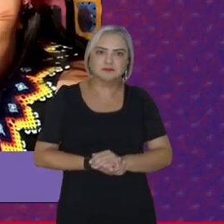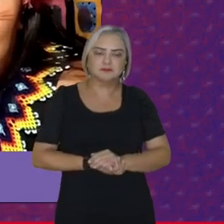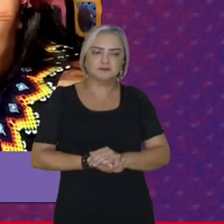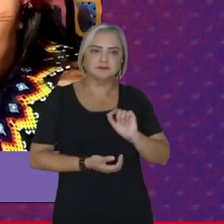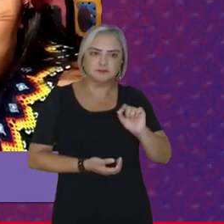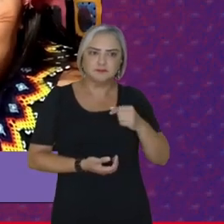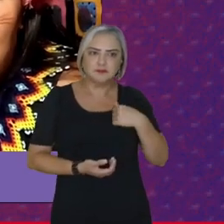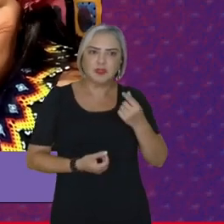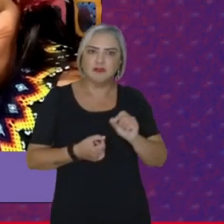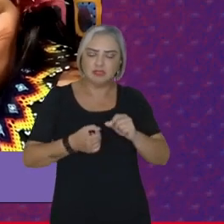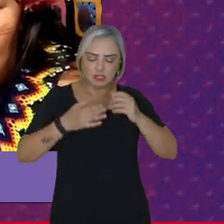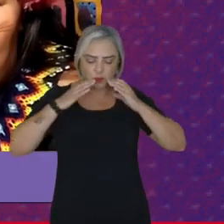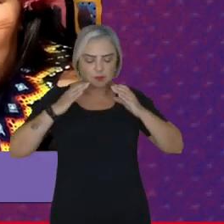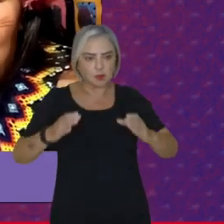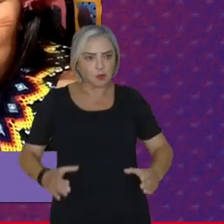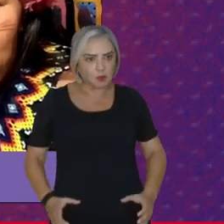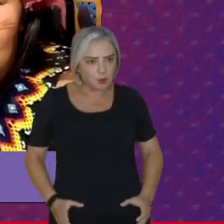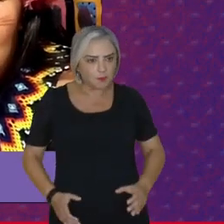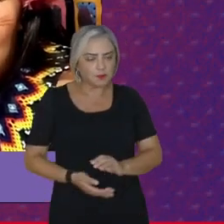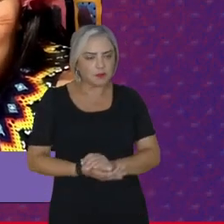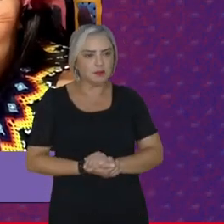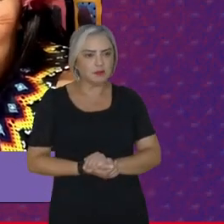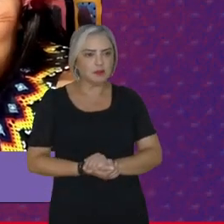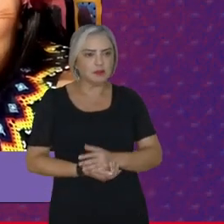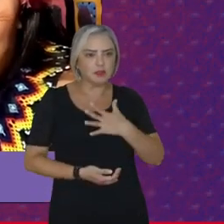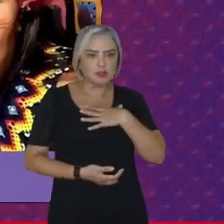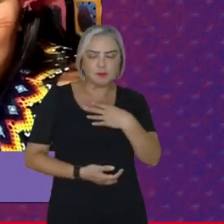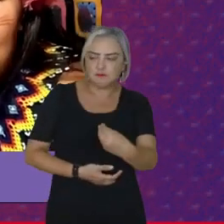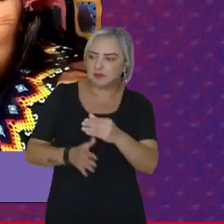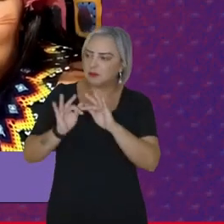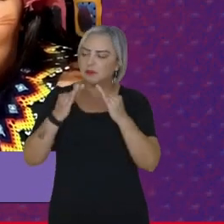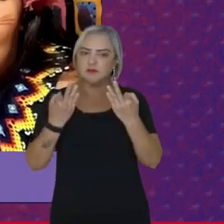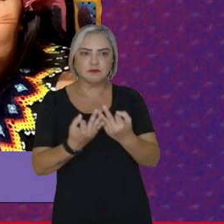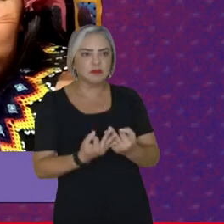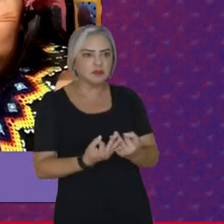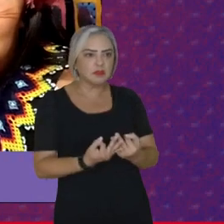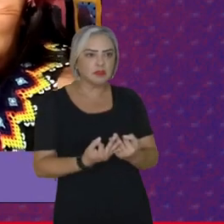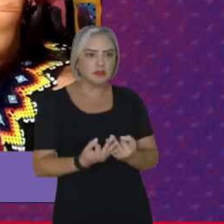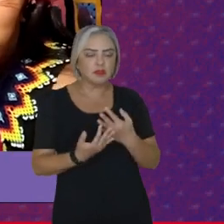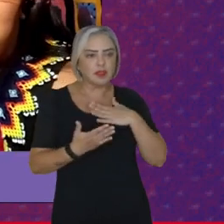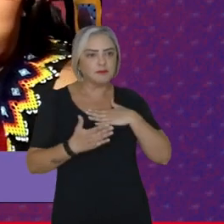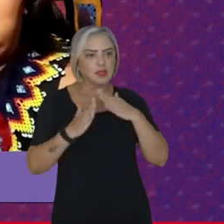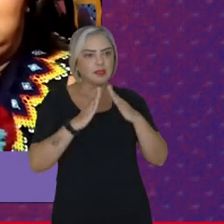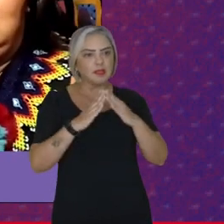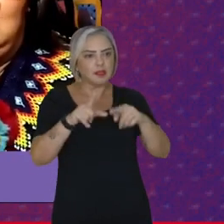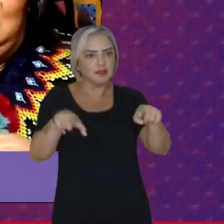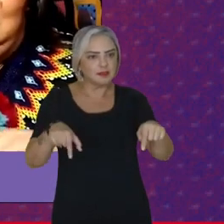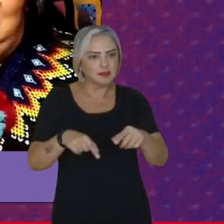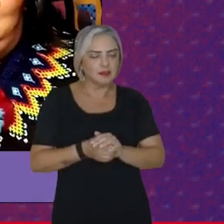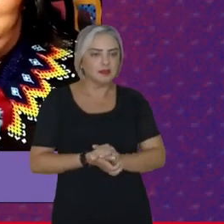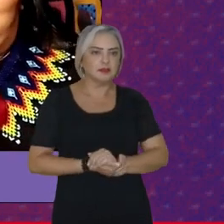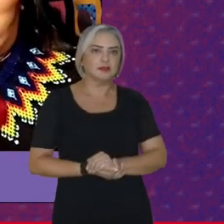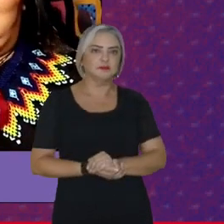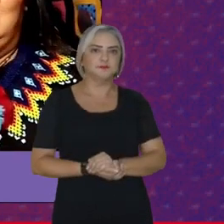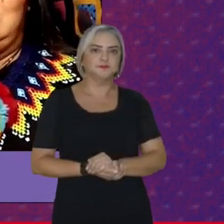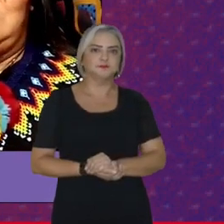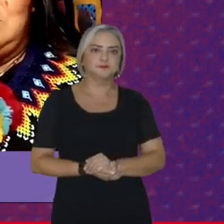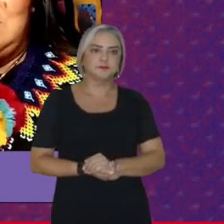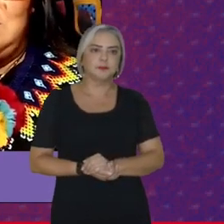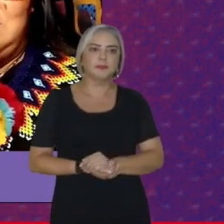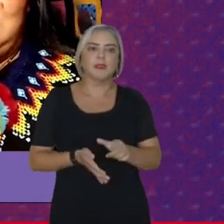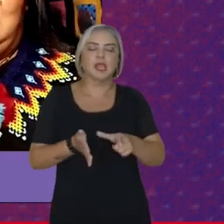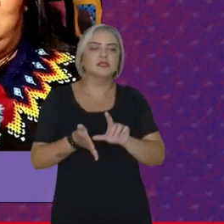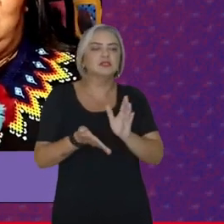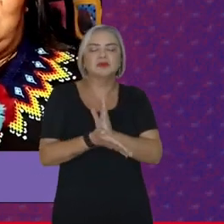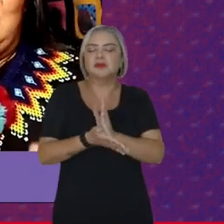estou fazendo com o meu corpo, com o meu filho, com a minha família e com o meu quintal. Eu acho que é por aí. Antes de qualquer